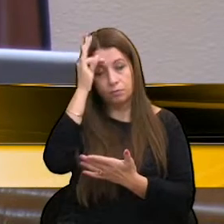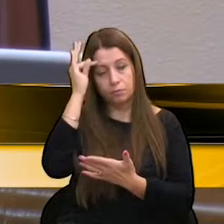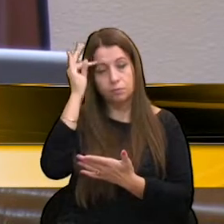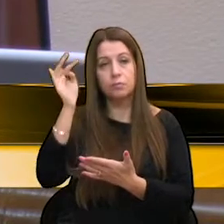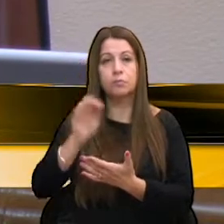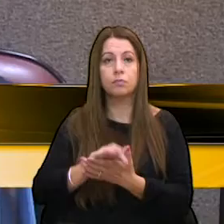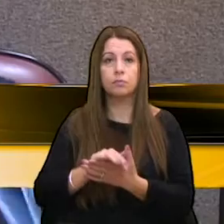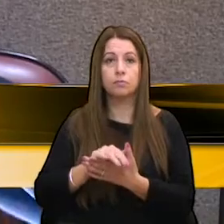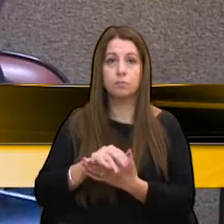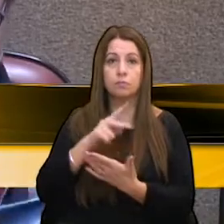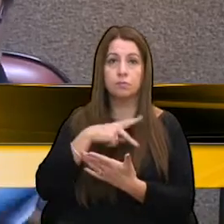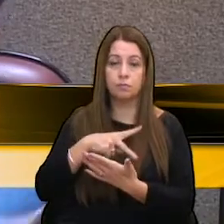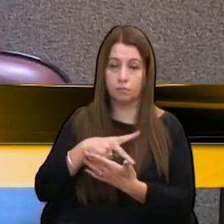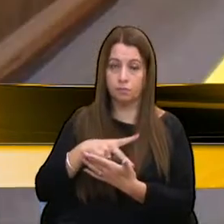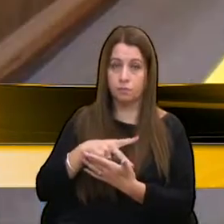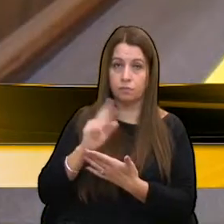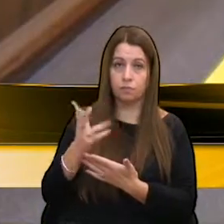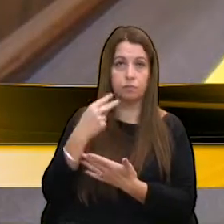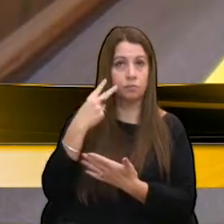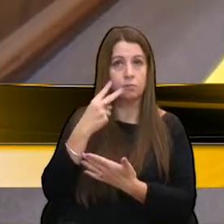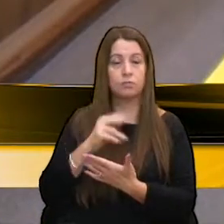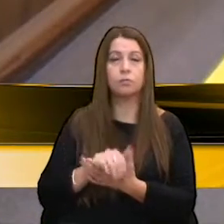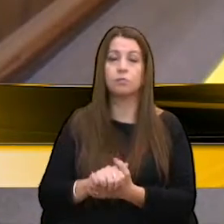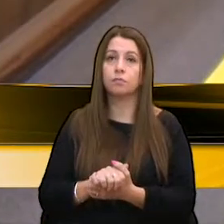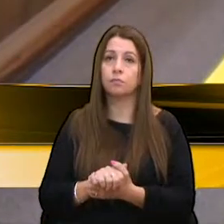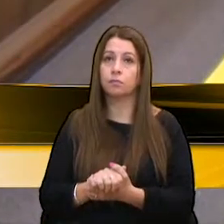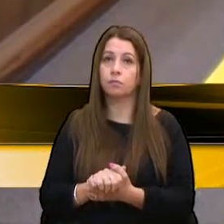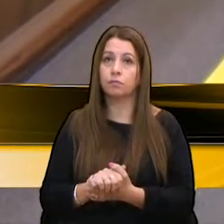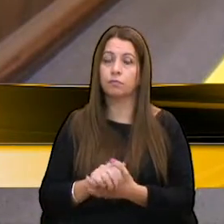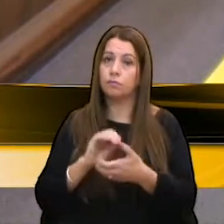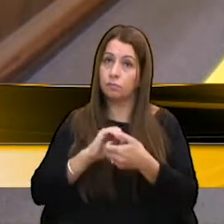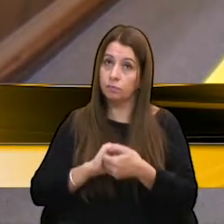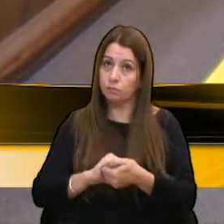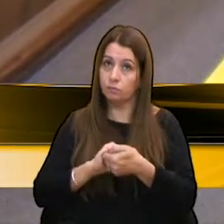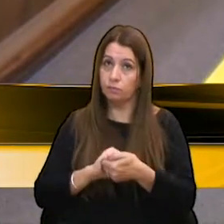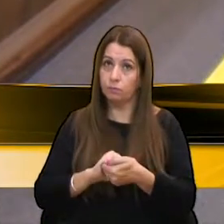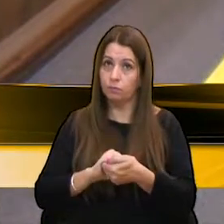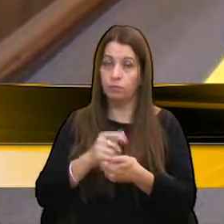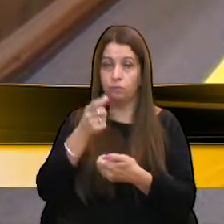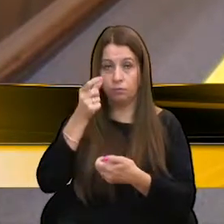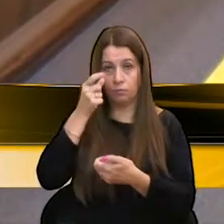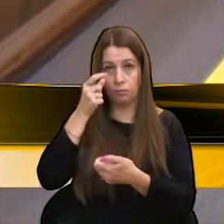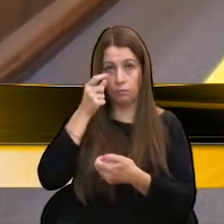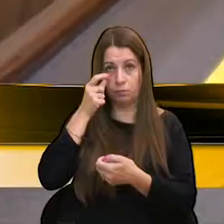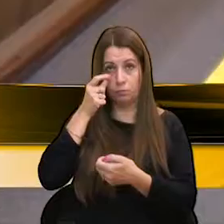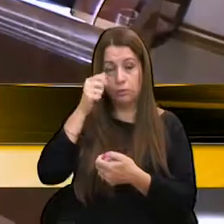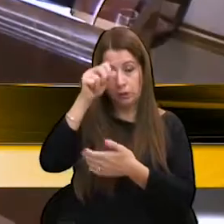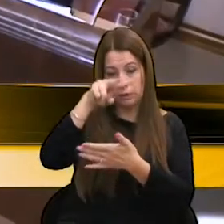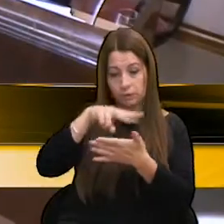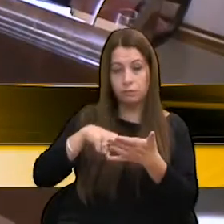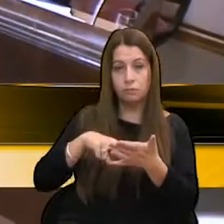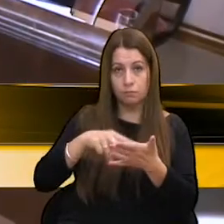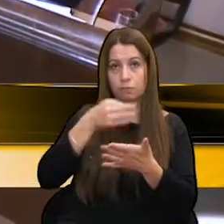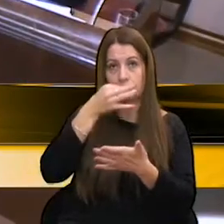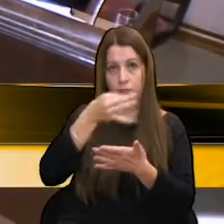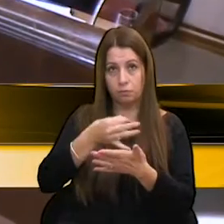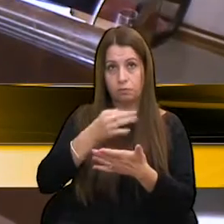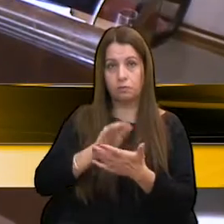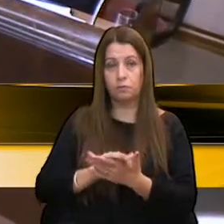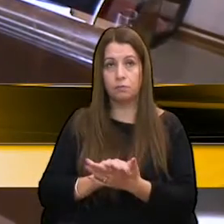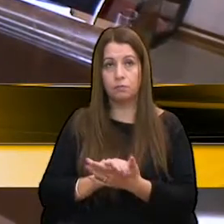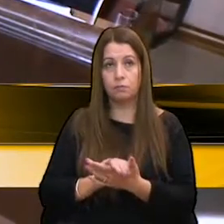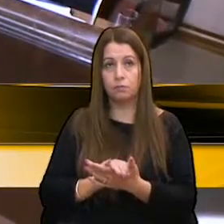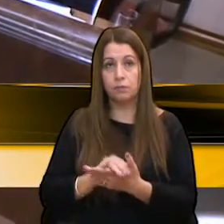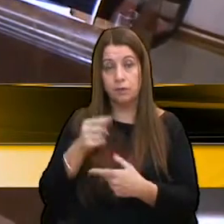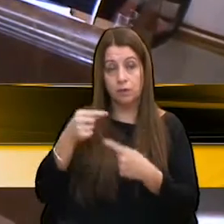Toigo. Senhor presidente, nobres pares, cumprimentar o vereador Paulo Périco, que zarou o parecer, e